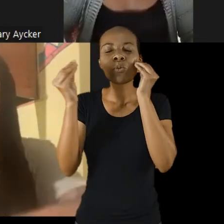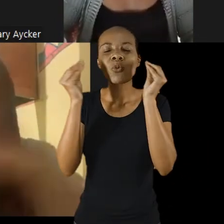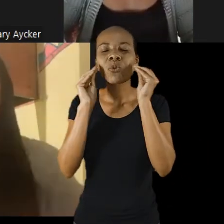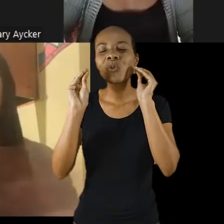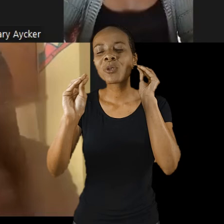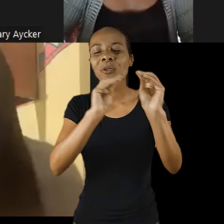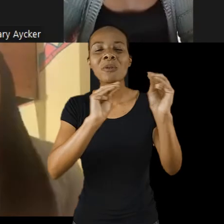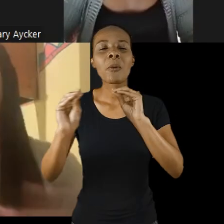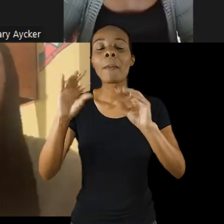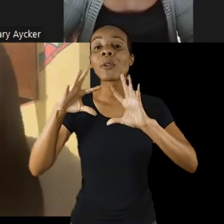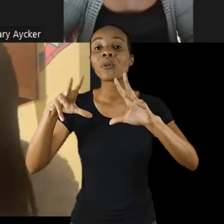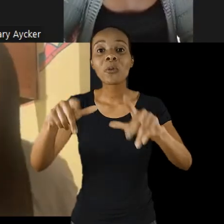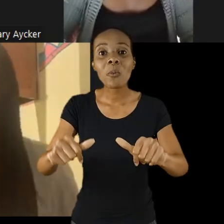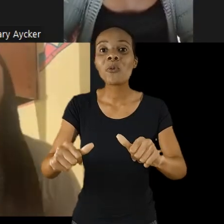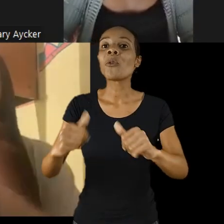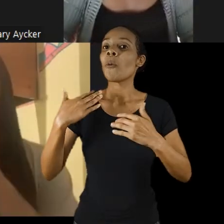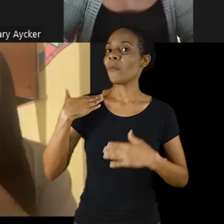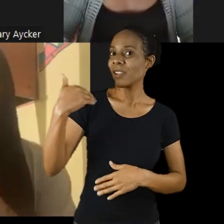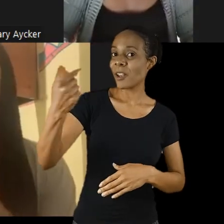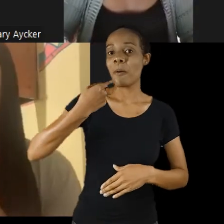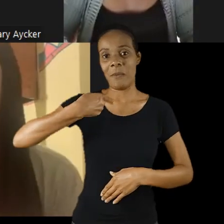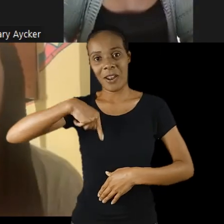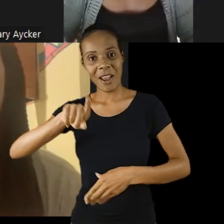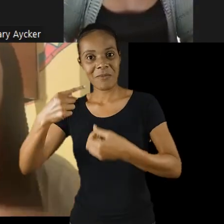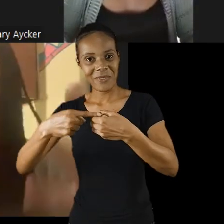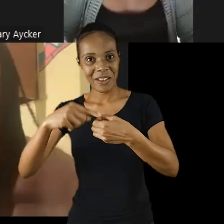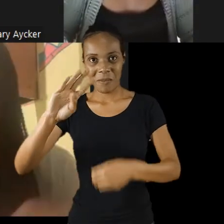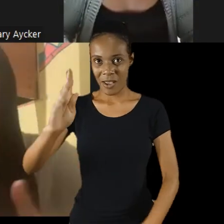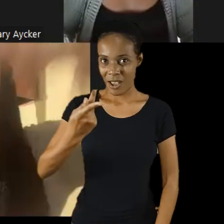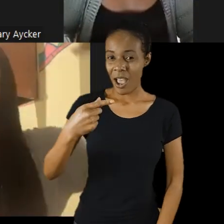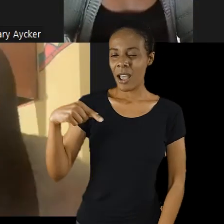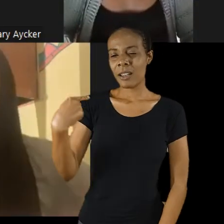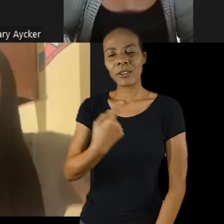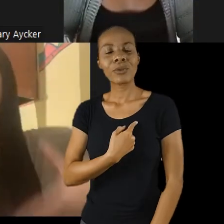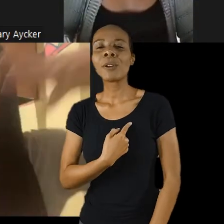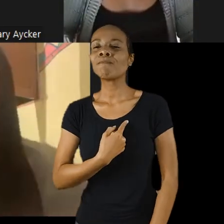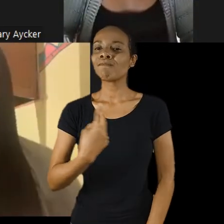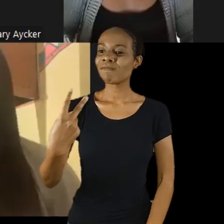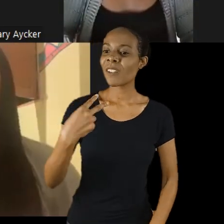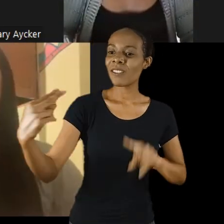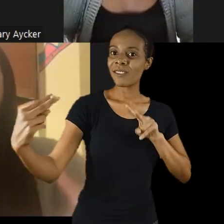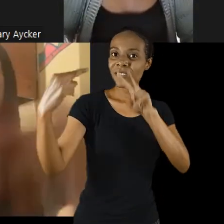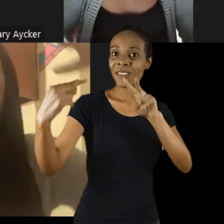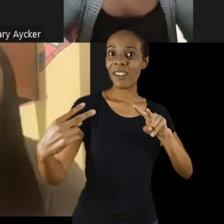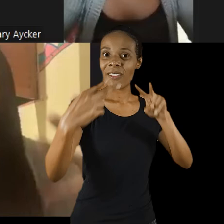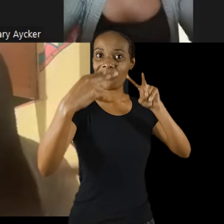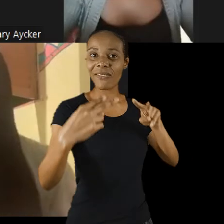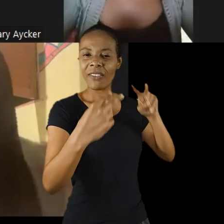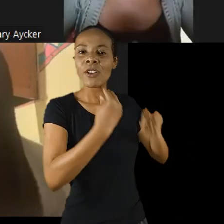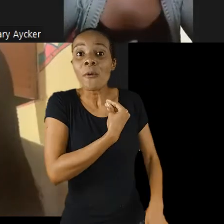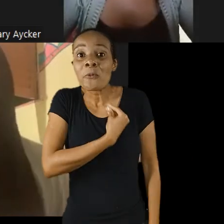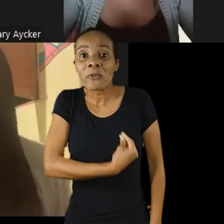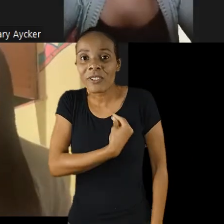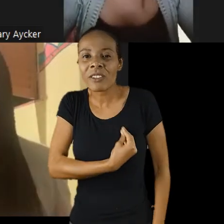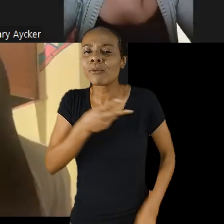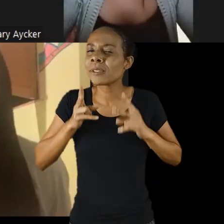para BH, me leve, que eu já estou pronta, e que a gente se veja, e que a gente se veja viva e vivo, e cada vez com mais